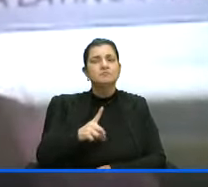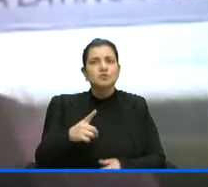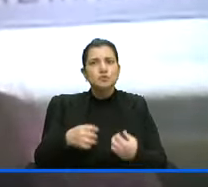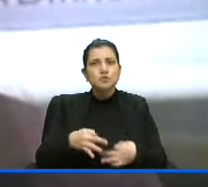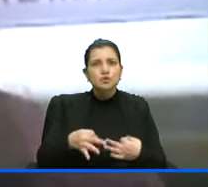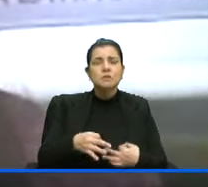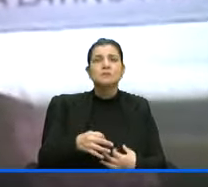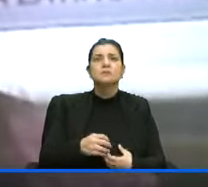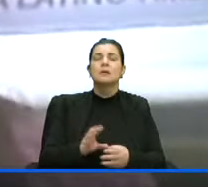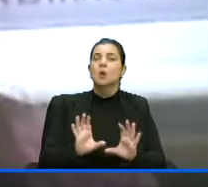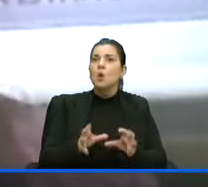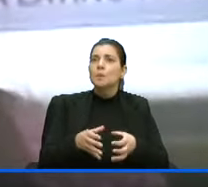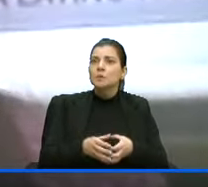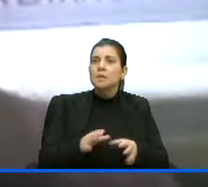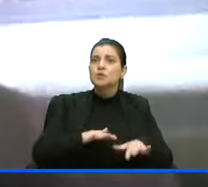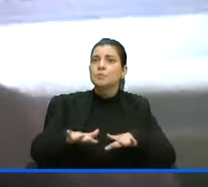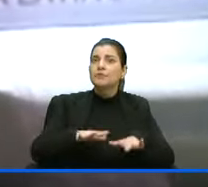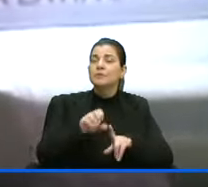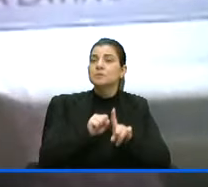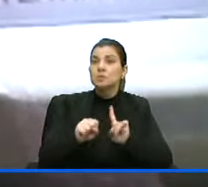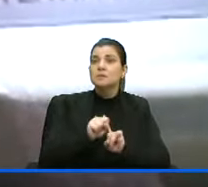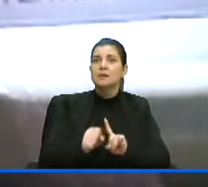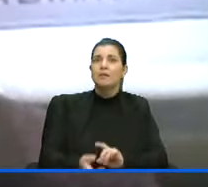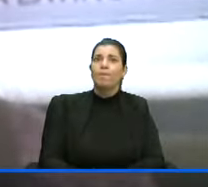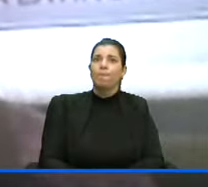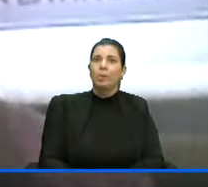Comunidade, Movimento Social. Você,